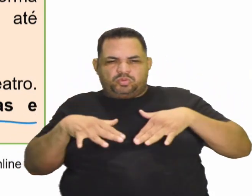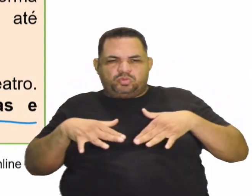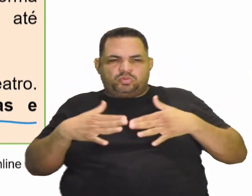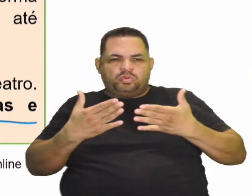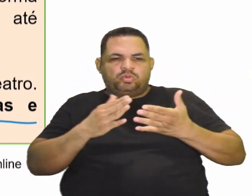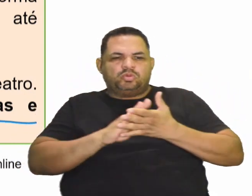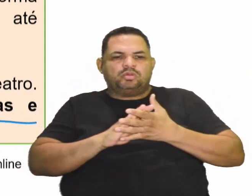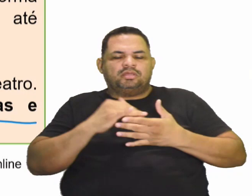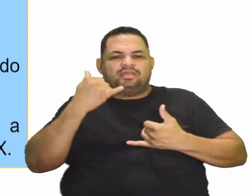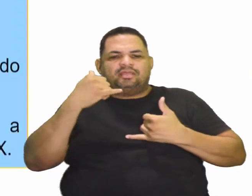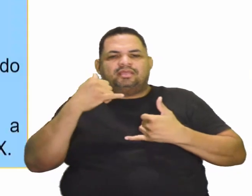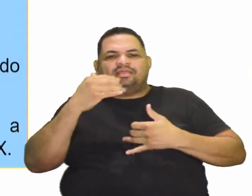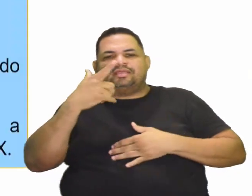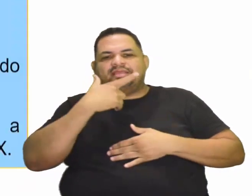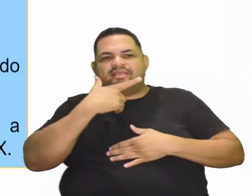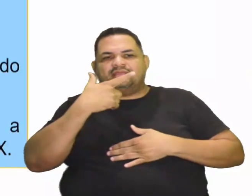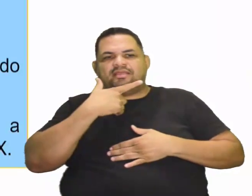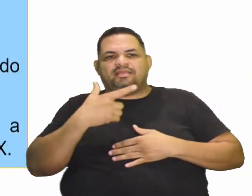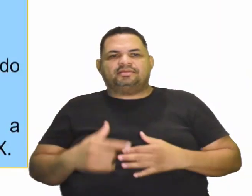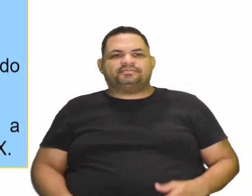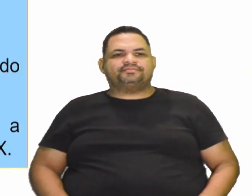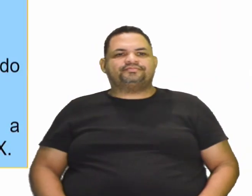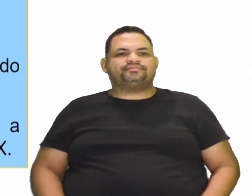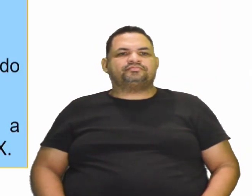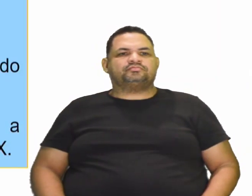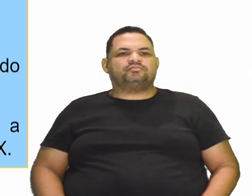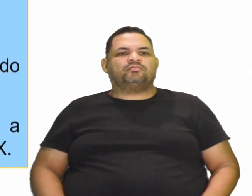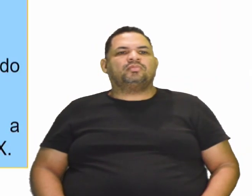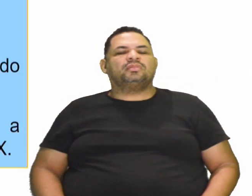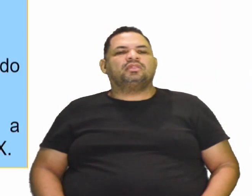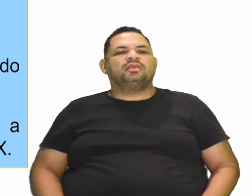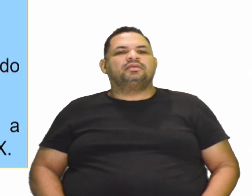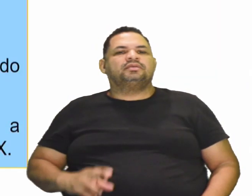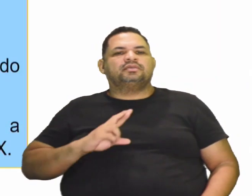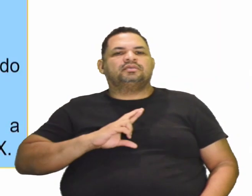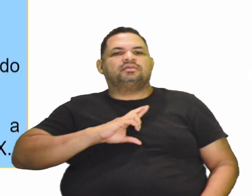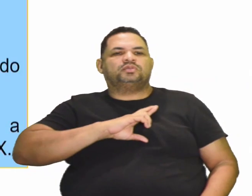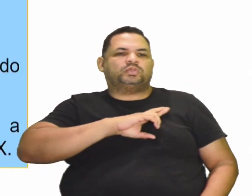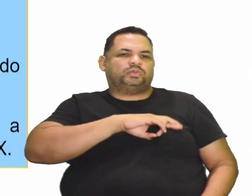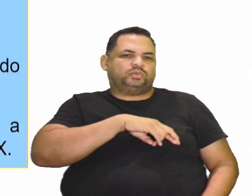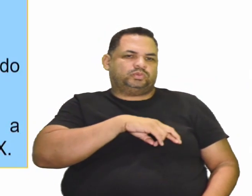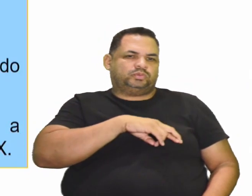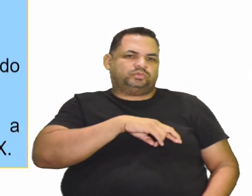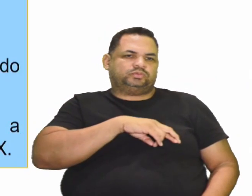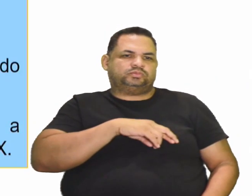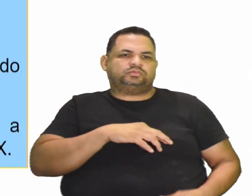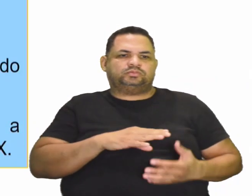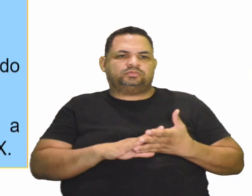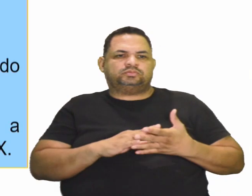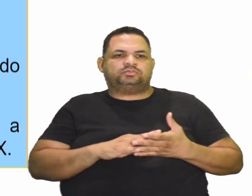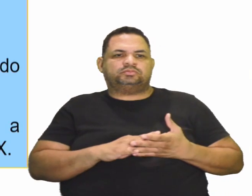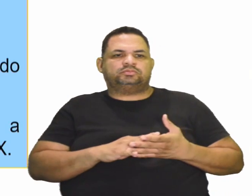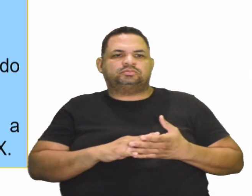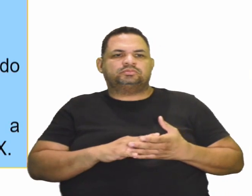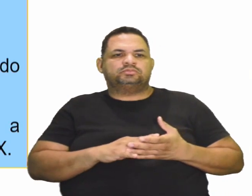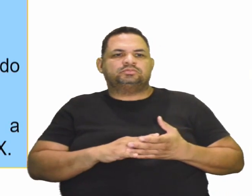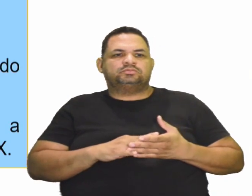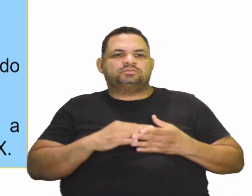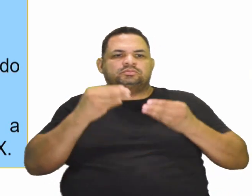no teatro grego. Romance, nós temos também o gênero romance, novela, conto